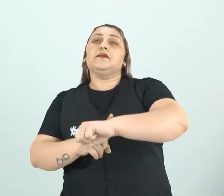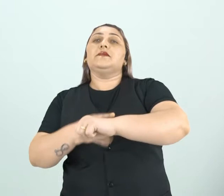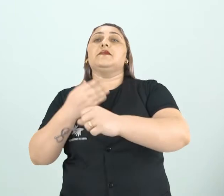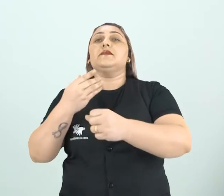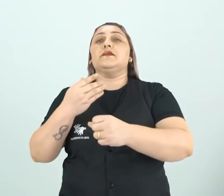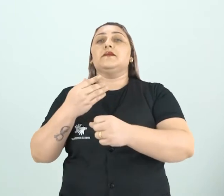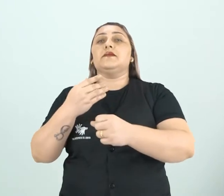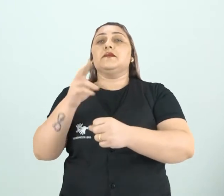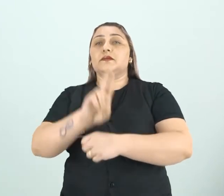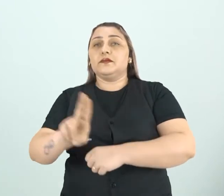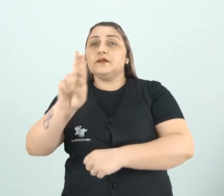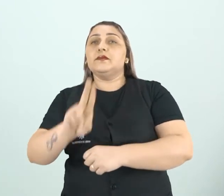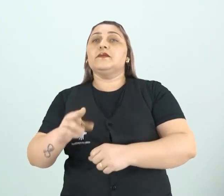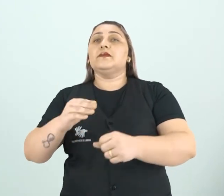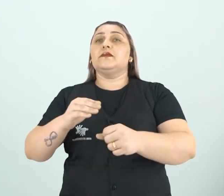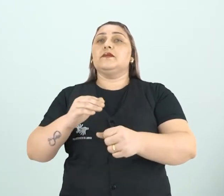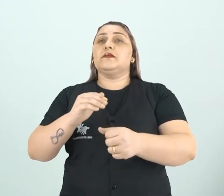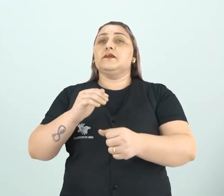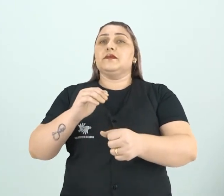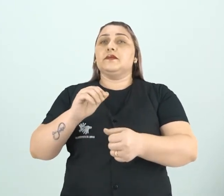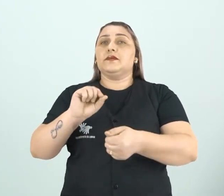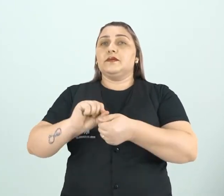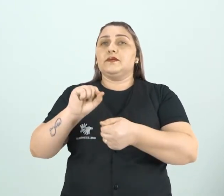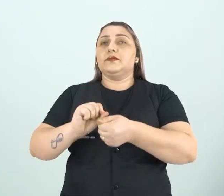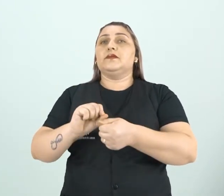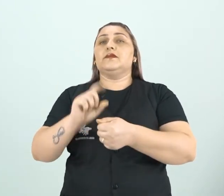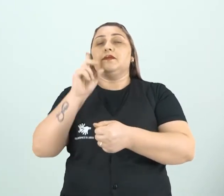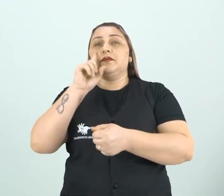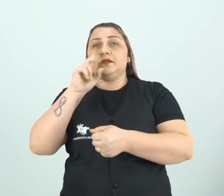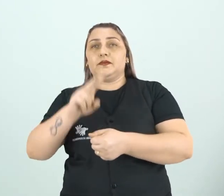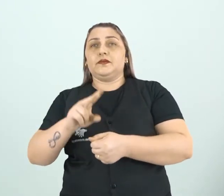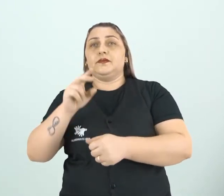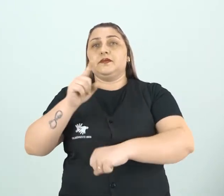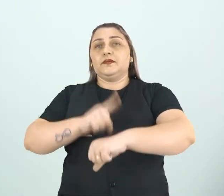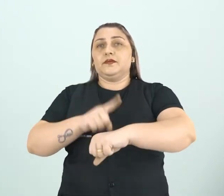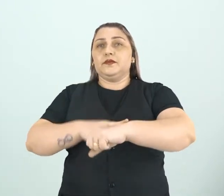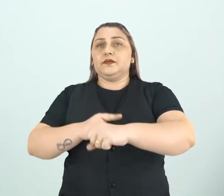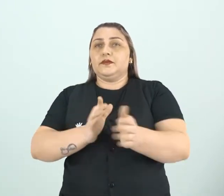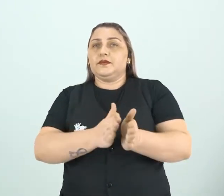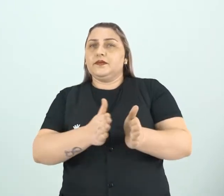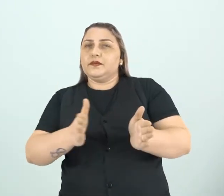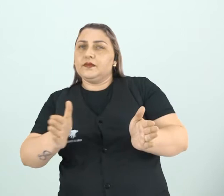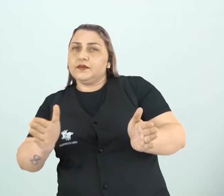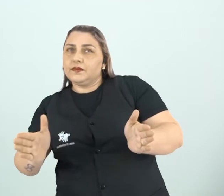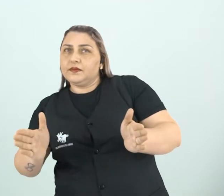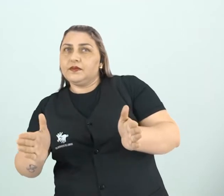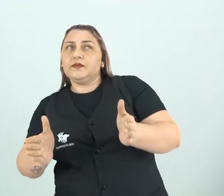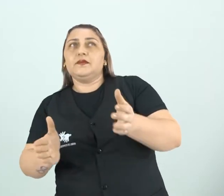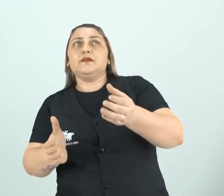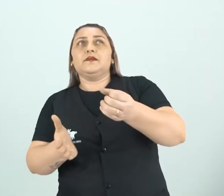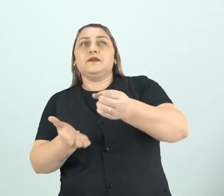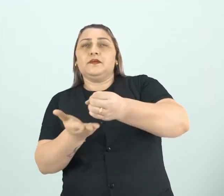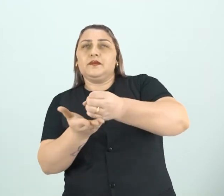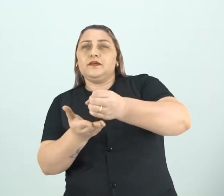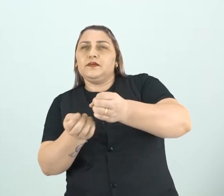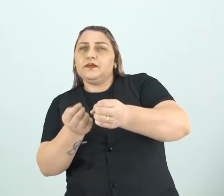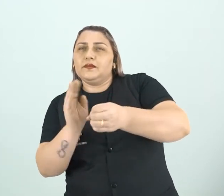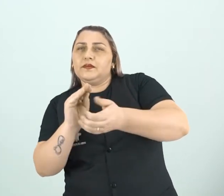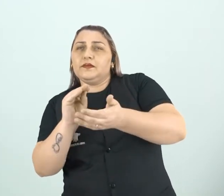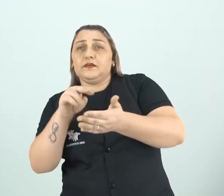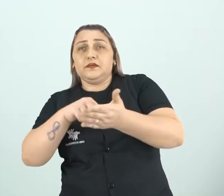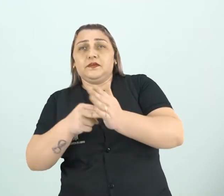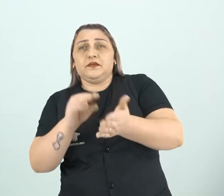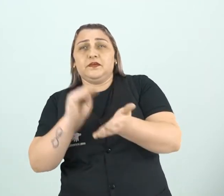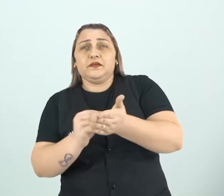para jogar. E aí eles estão vendo o tempo passando. Quando tiver bem por aqui de areia, significa que falta pouco